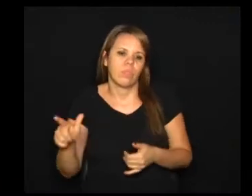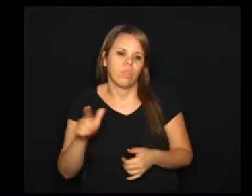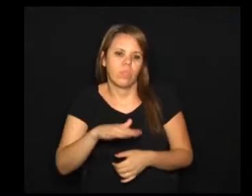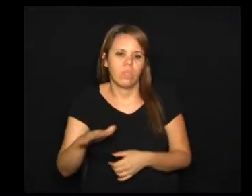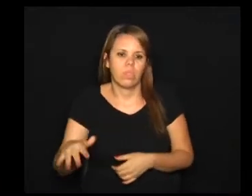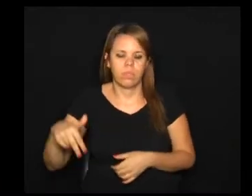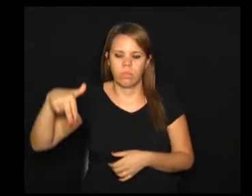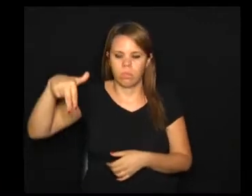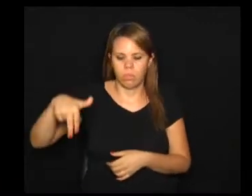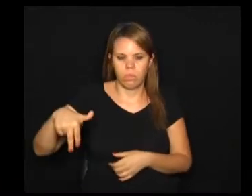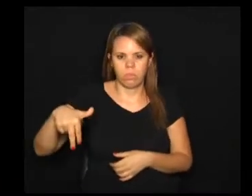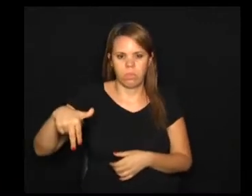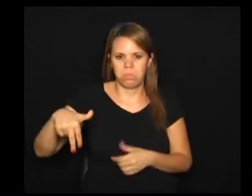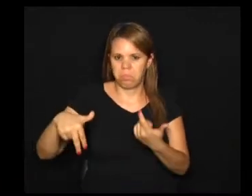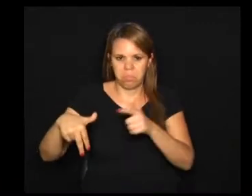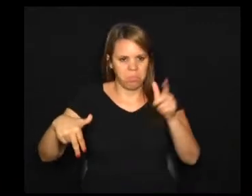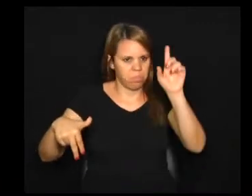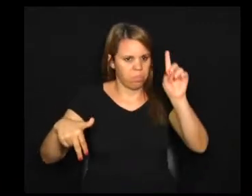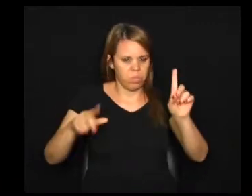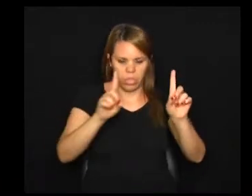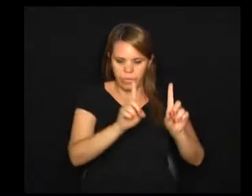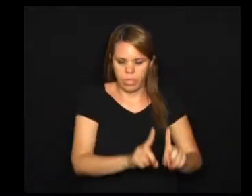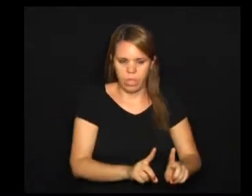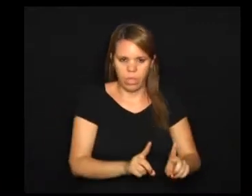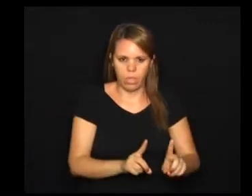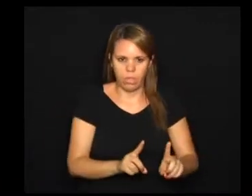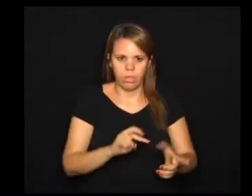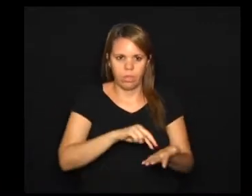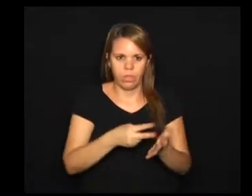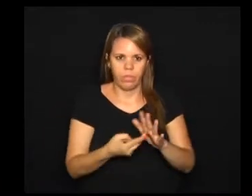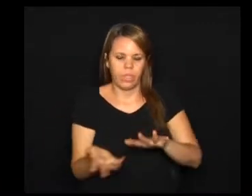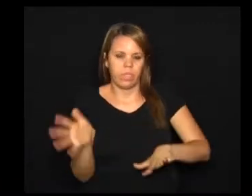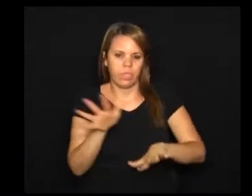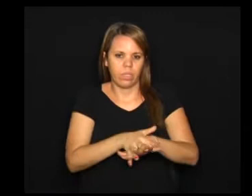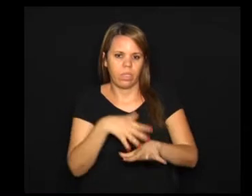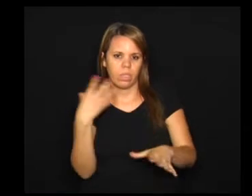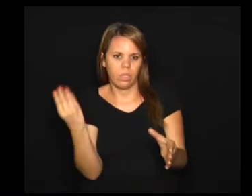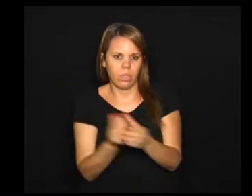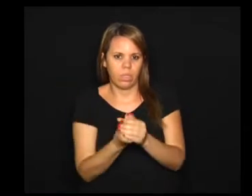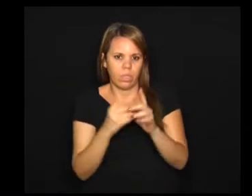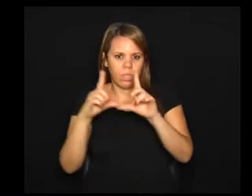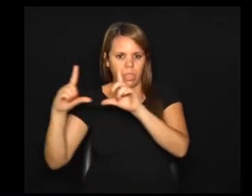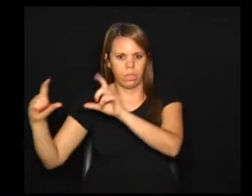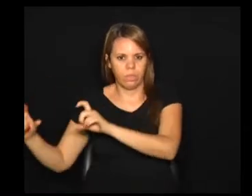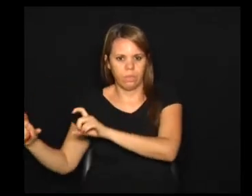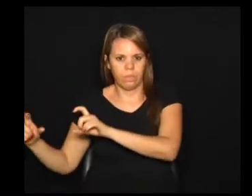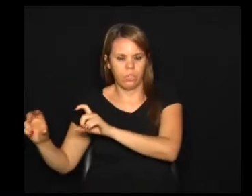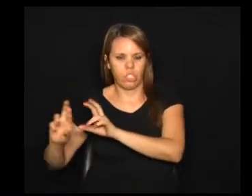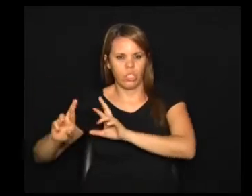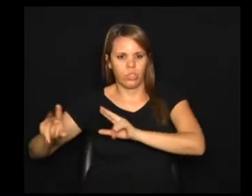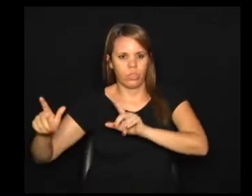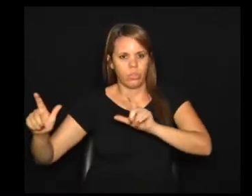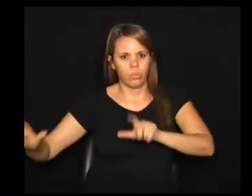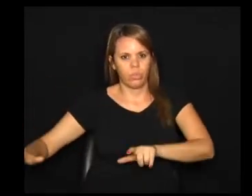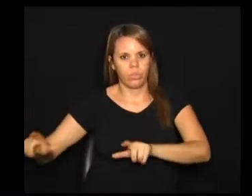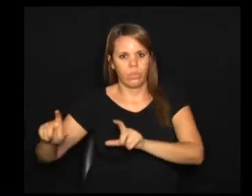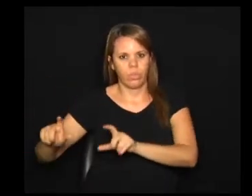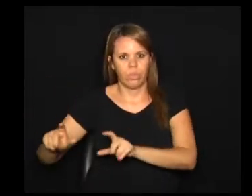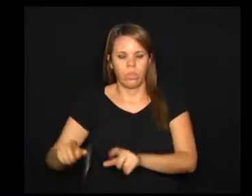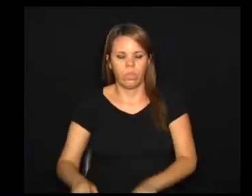criança sem deficiência, que representando a inclusão. E numa outra foto tem, deixa eu ver,